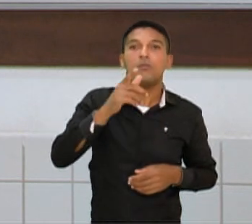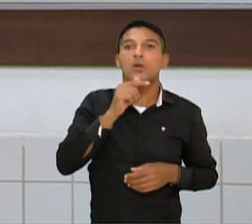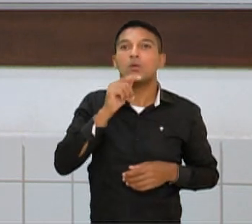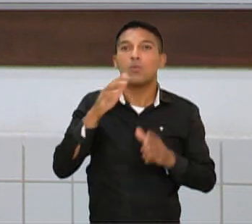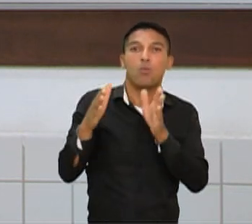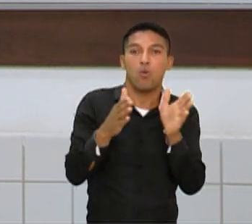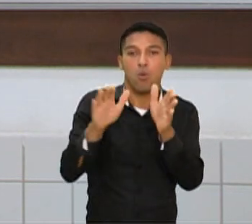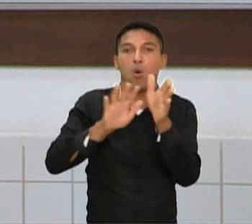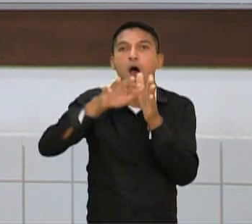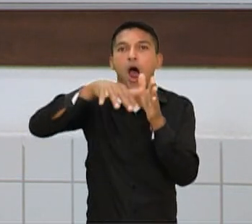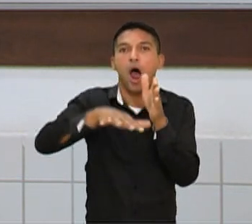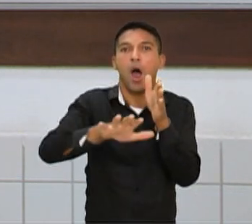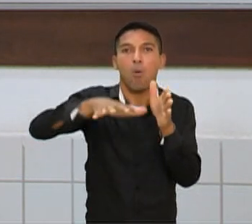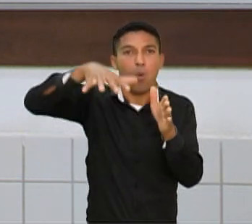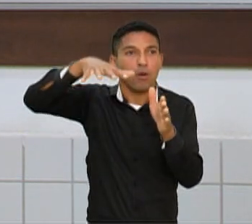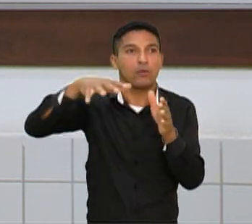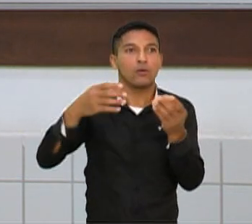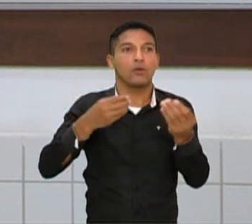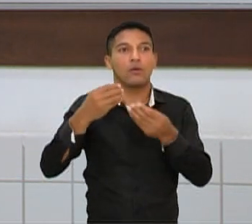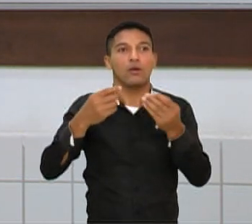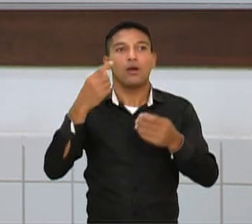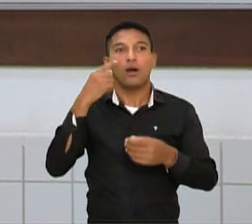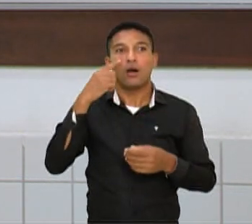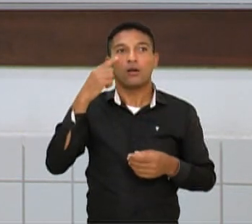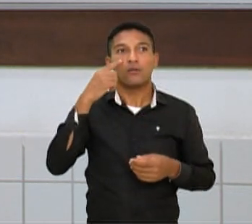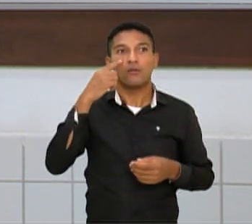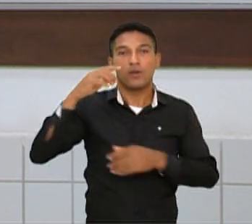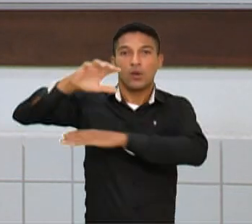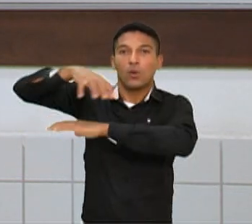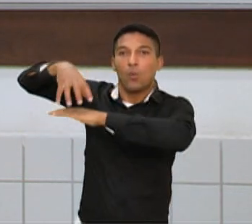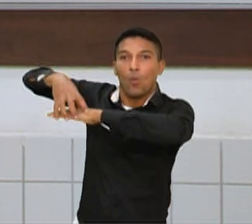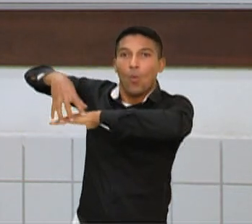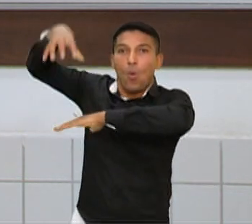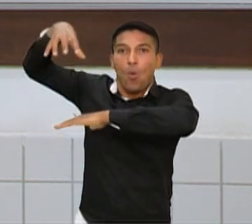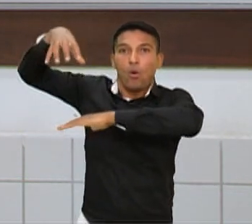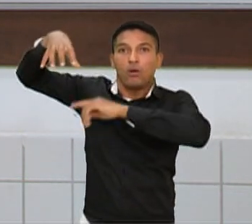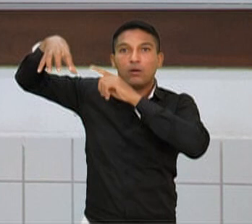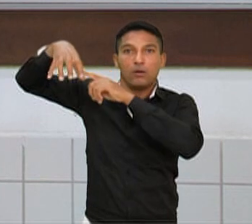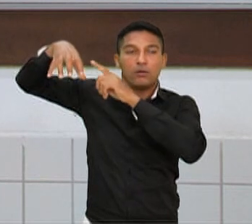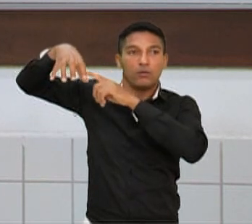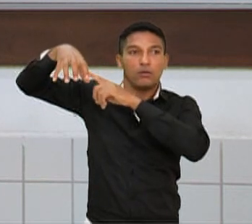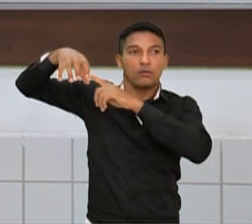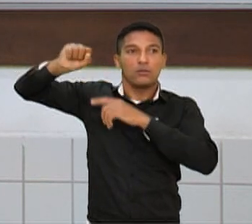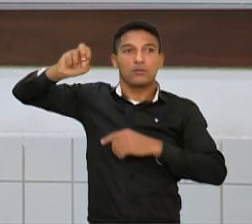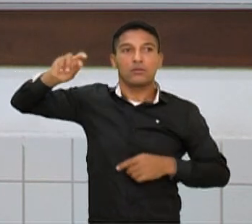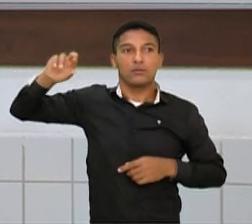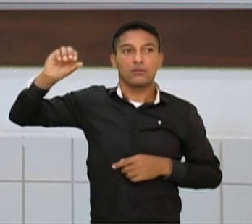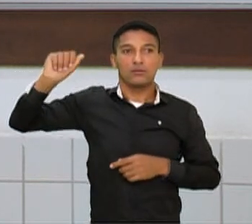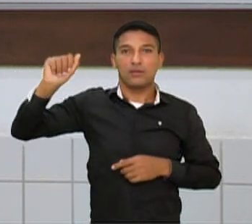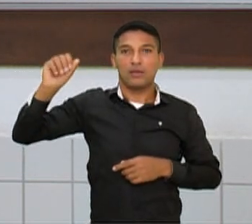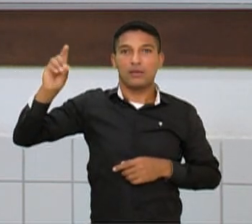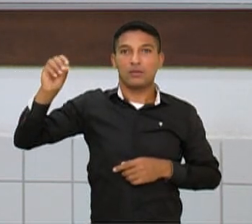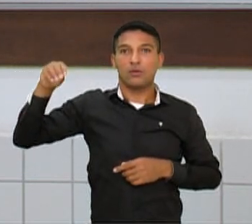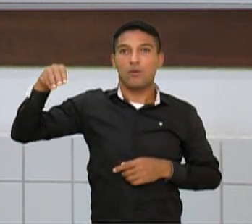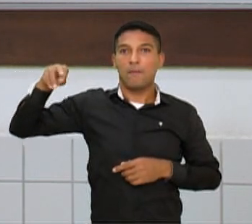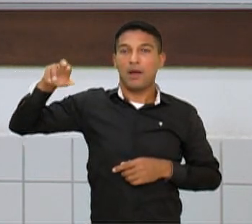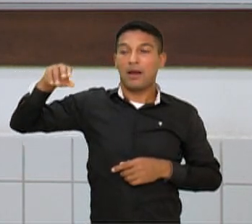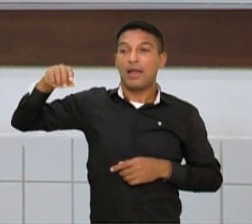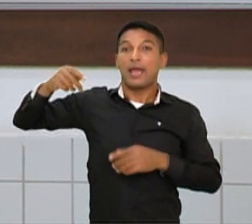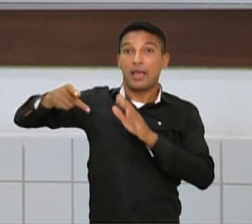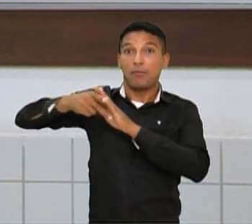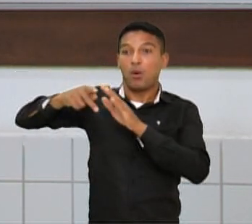estão concentrados na Serra do Mar, que se estão na face leste da Serra do Mar, correm em direção ao